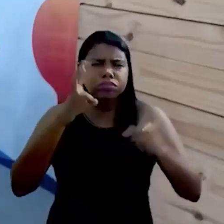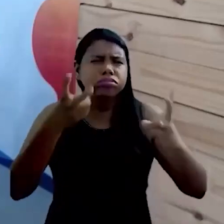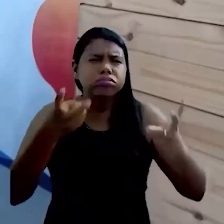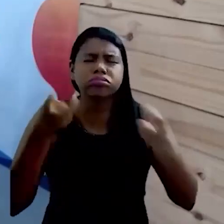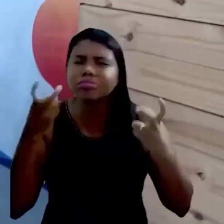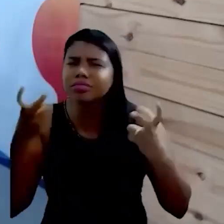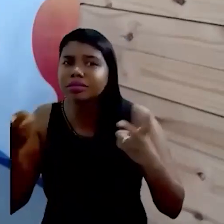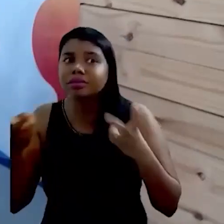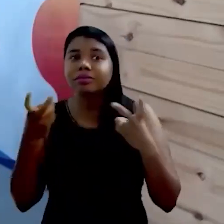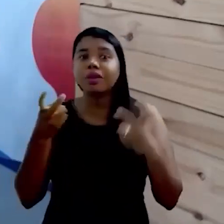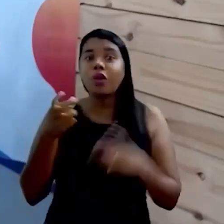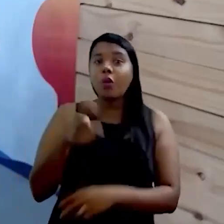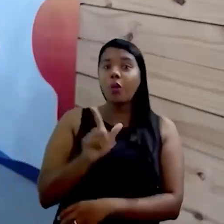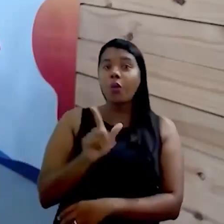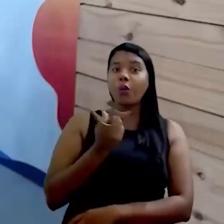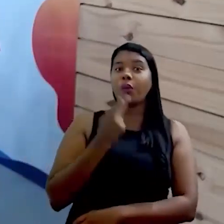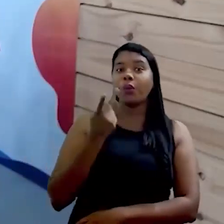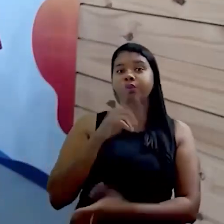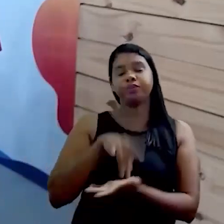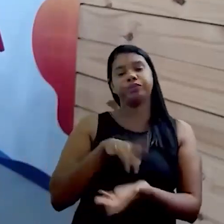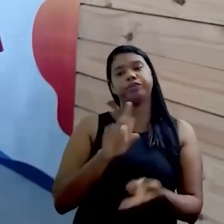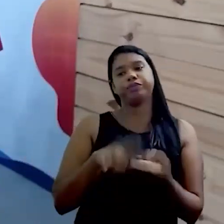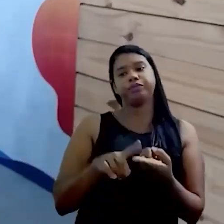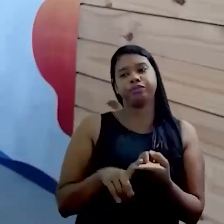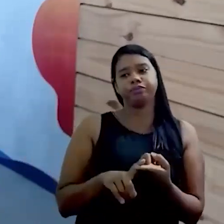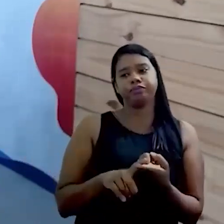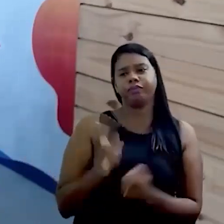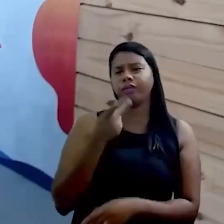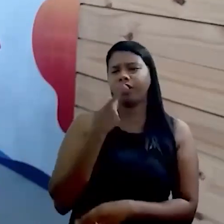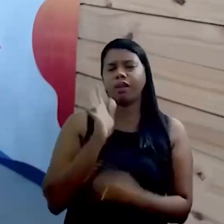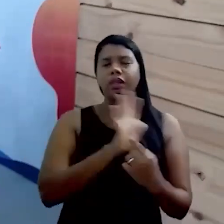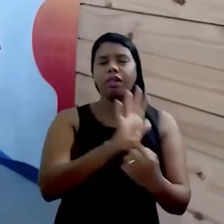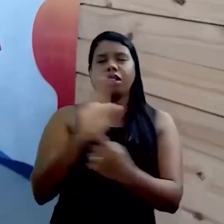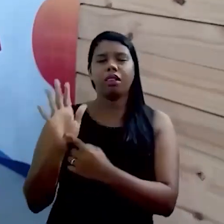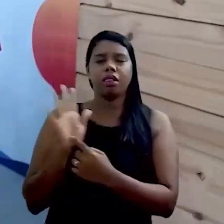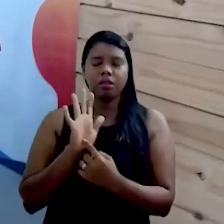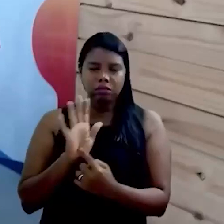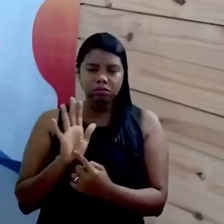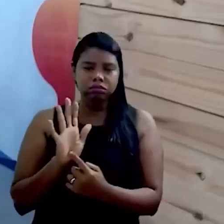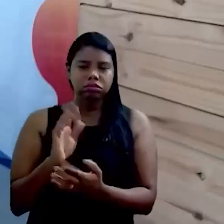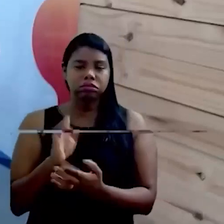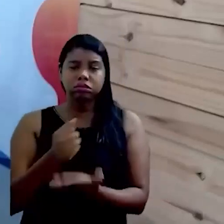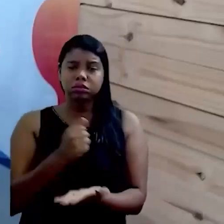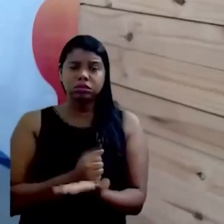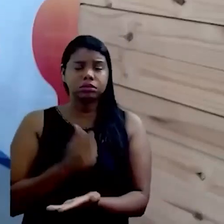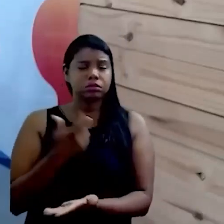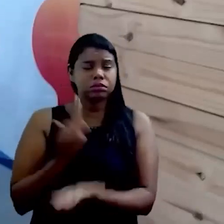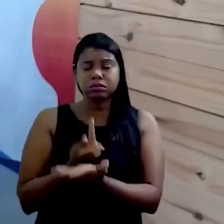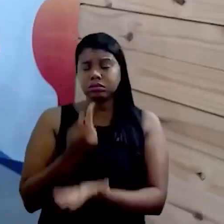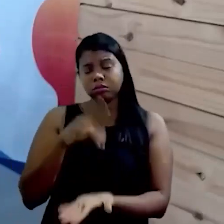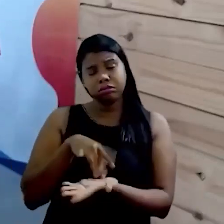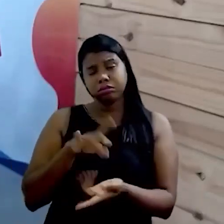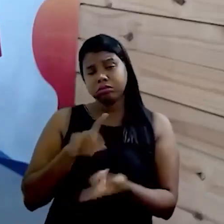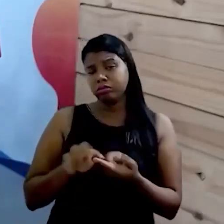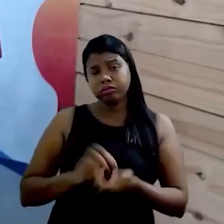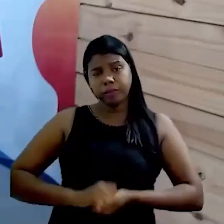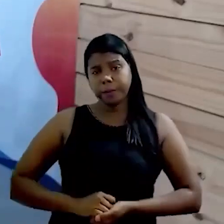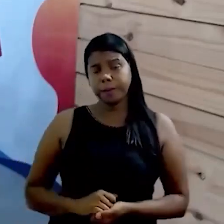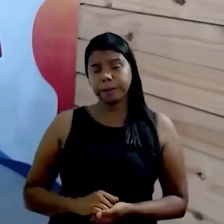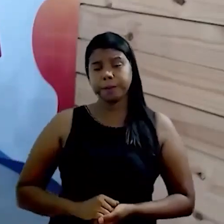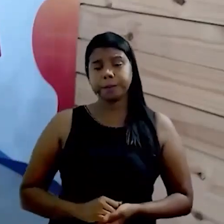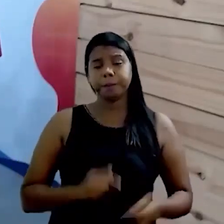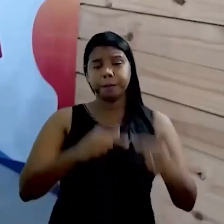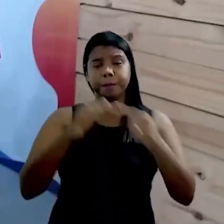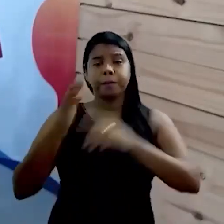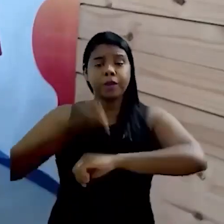que também não é dito, tá, gente? Porque as pessoas falam muito, mostram documentos que não funcionam, que não estão de fato